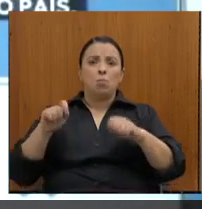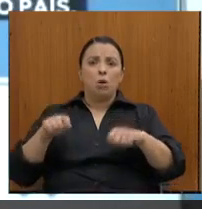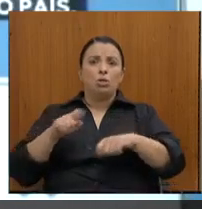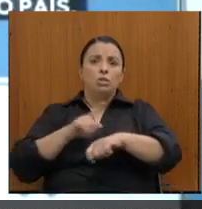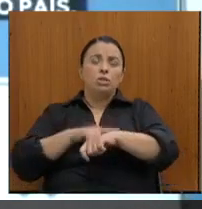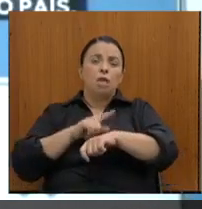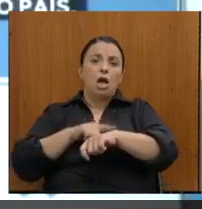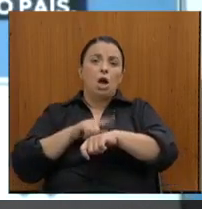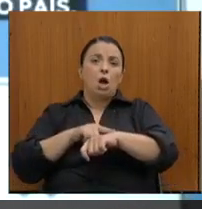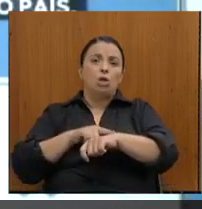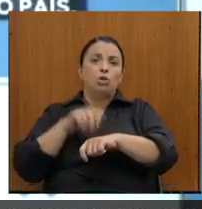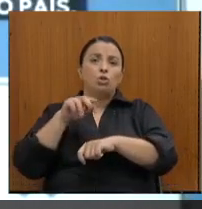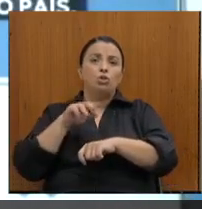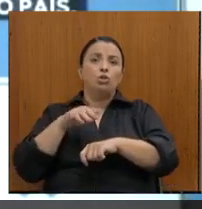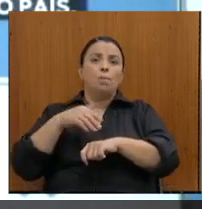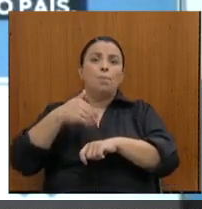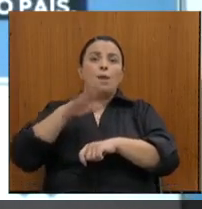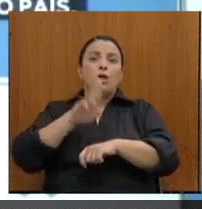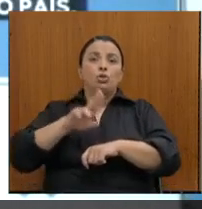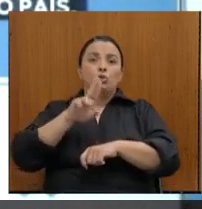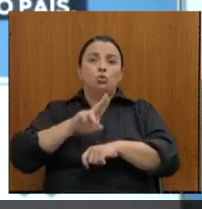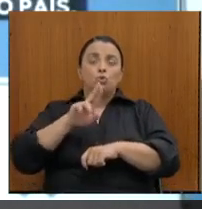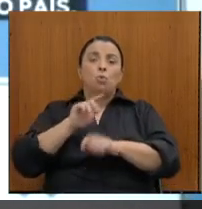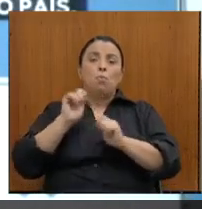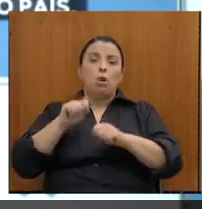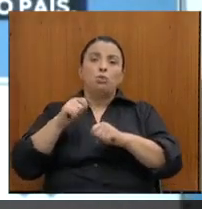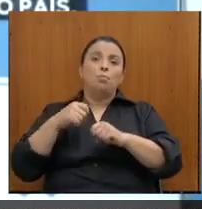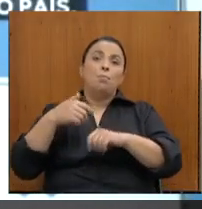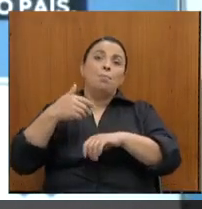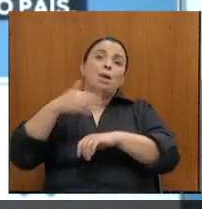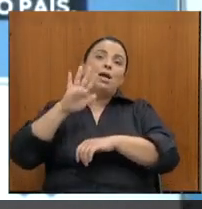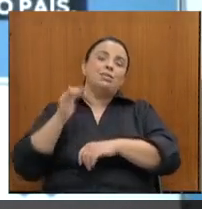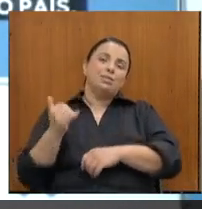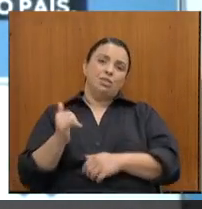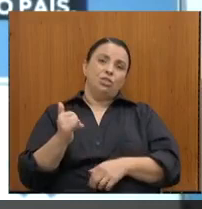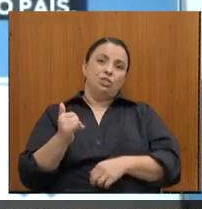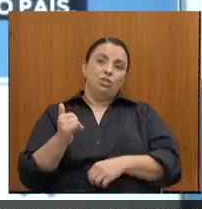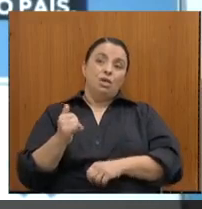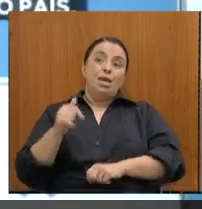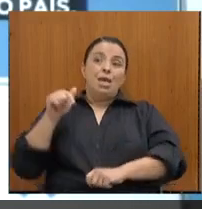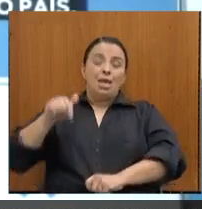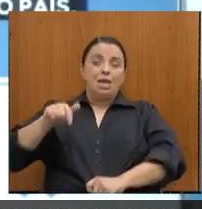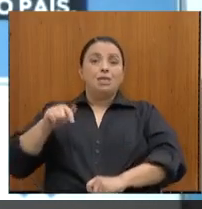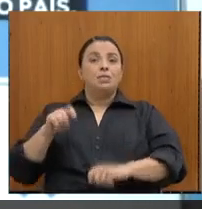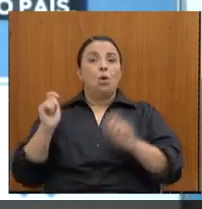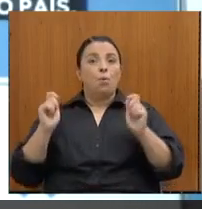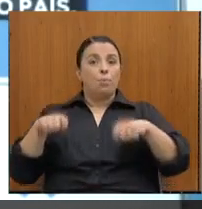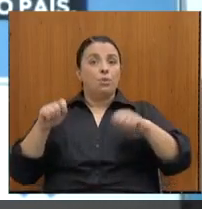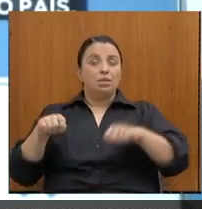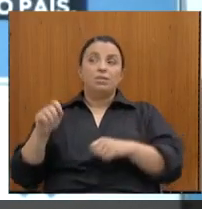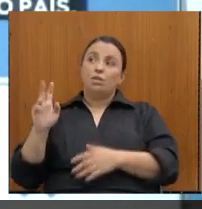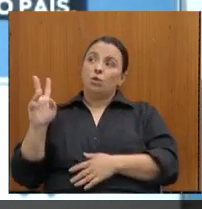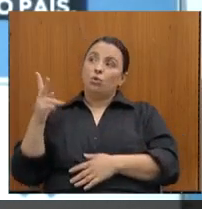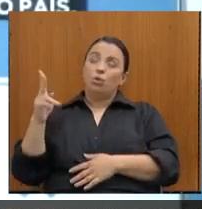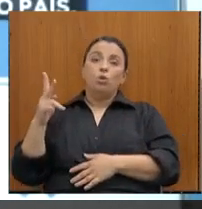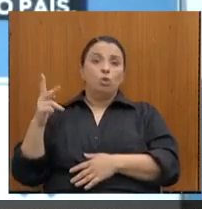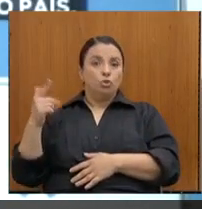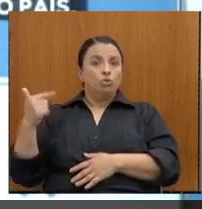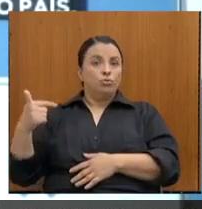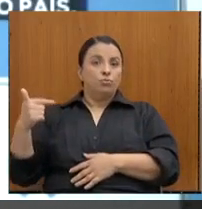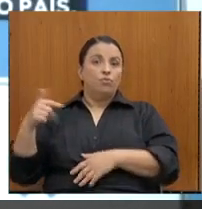pico Esse é o grande potencial do hidrogênio verde é que é